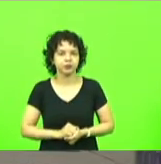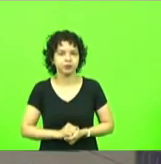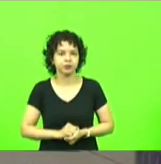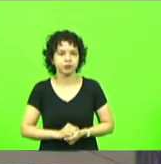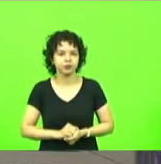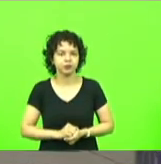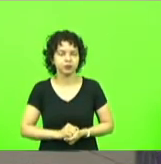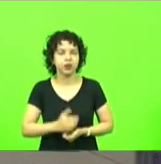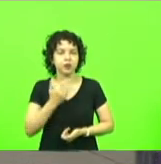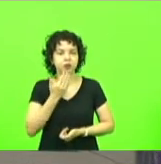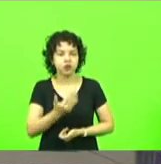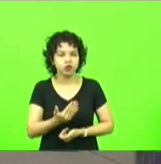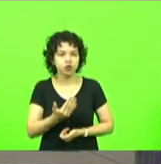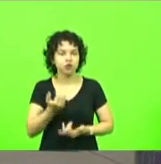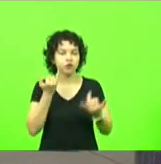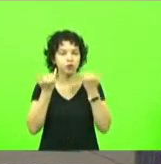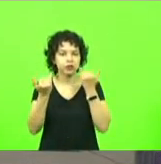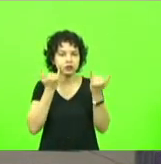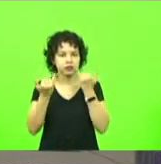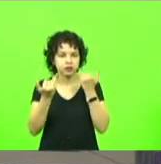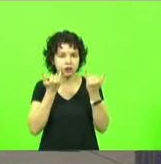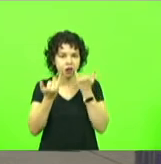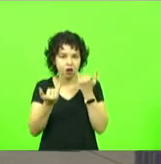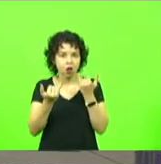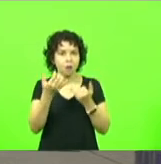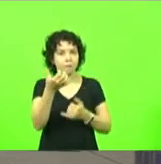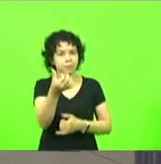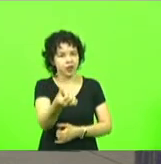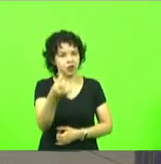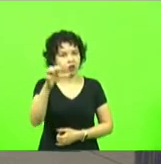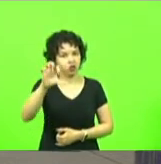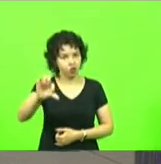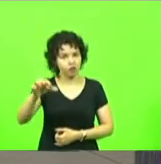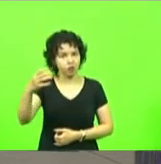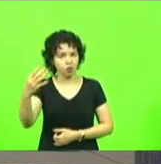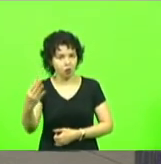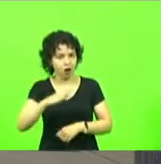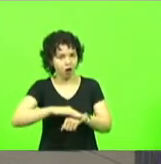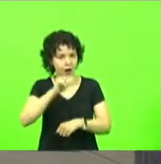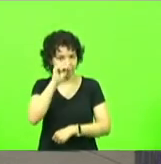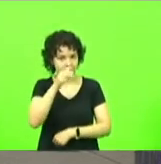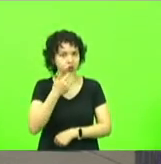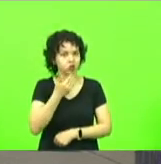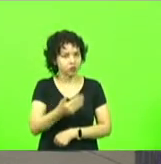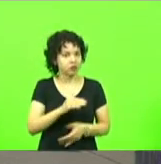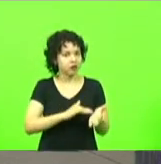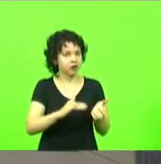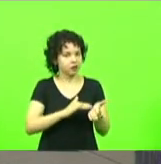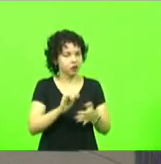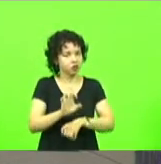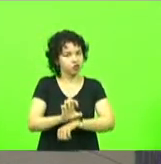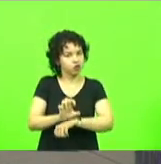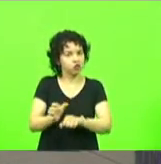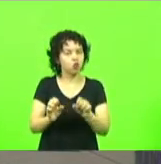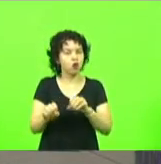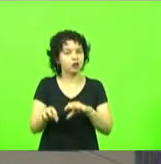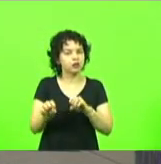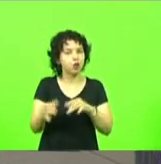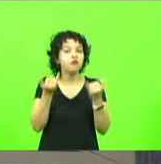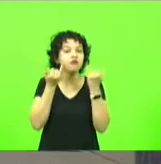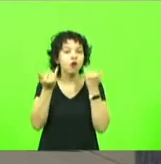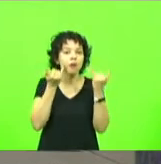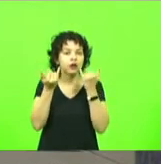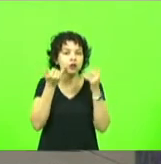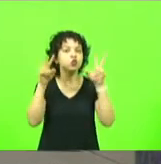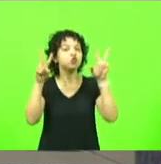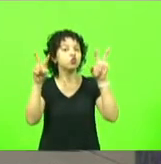pedido de informação 694 deputado João Amin solicitando ao secretário do estado da educação informações acerca